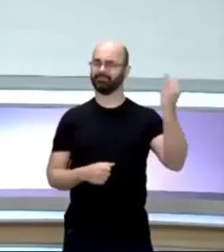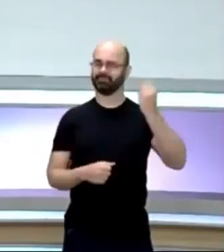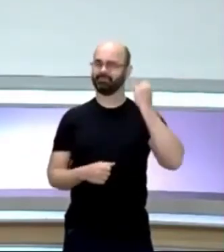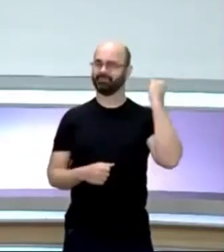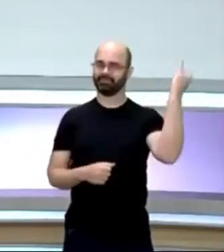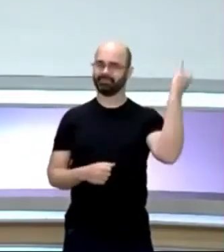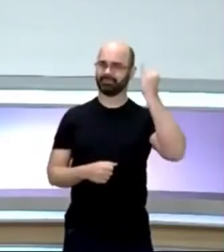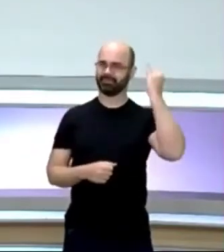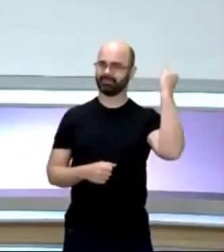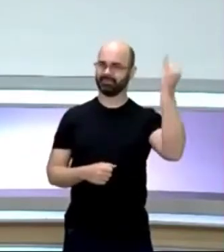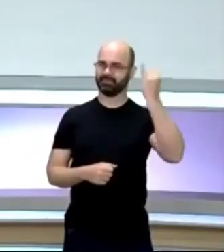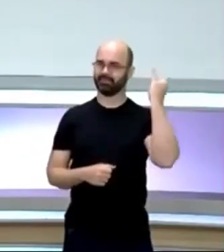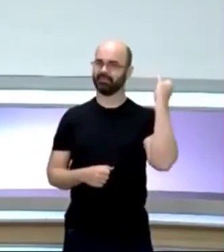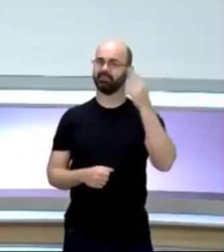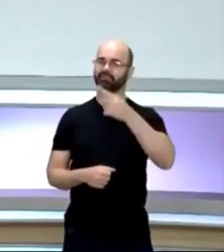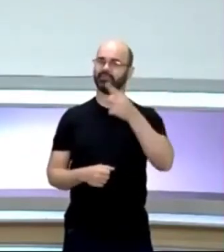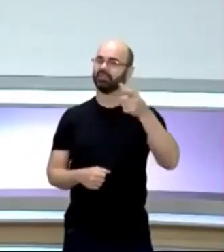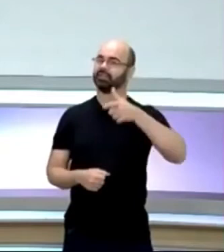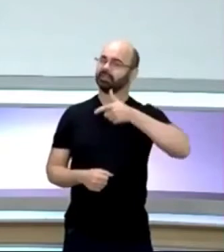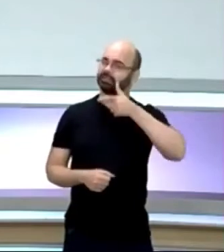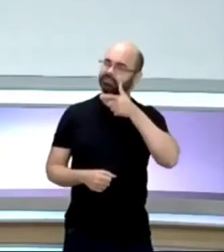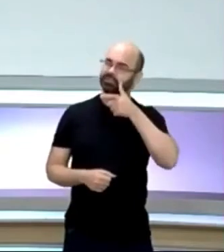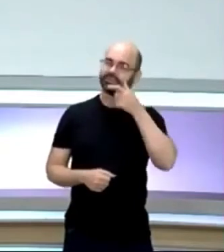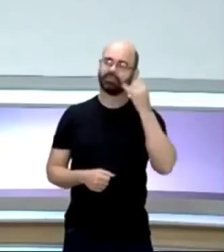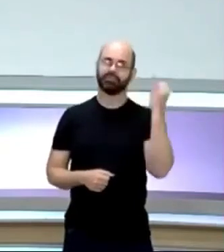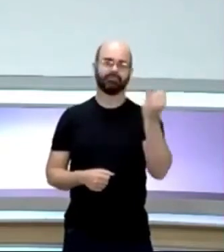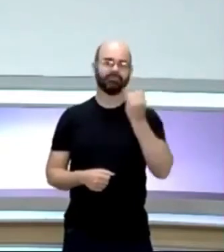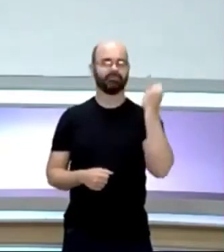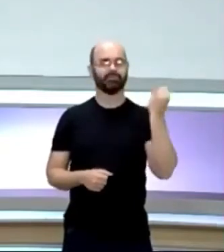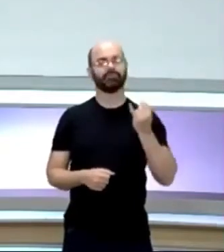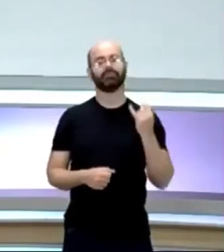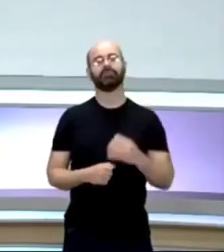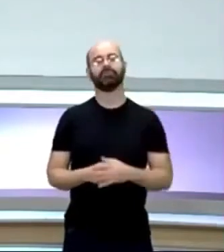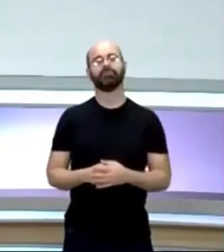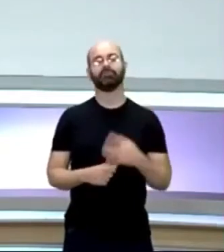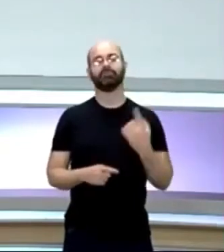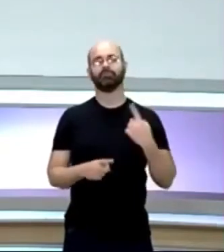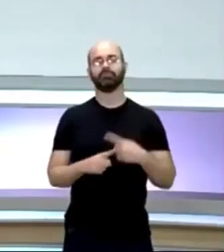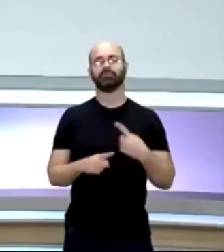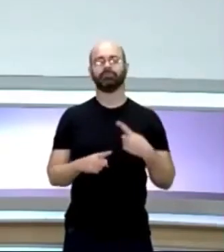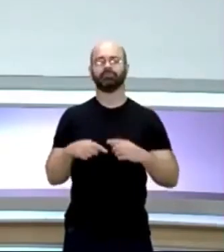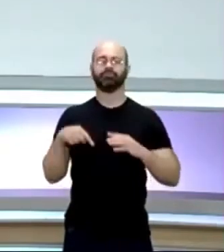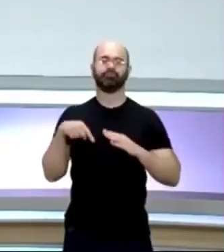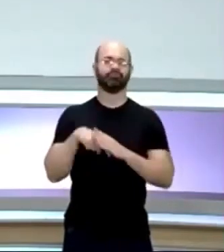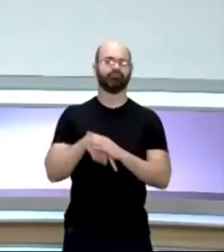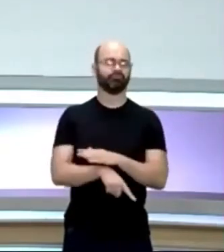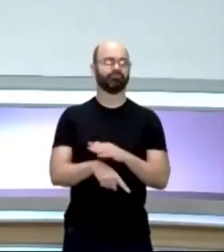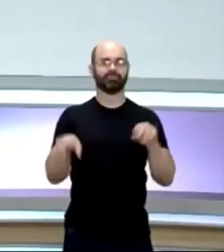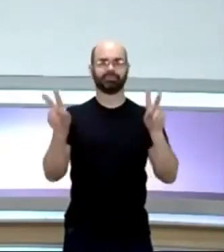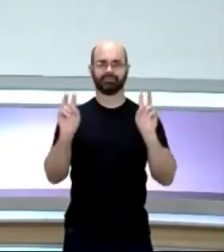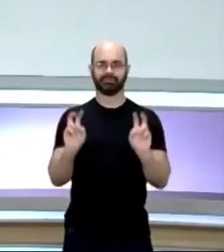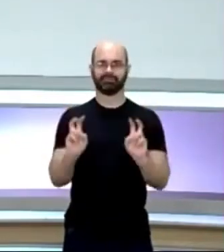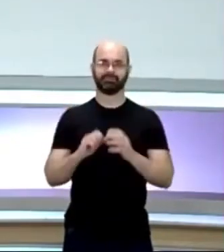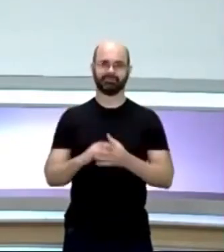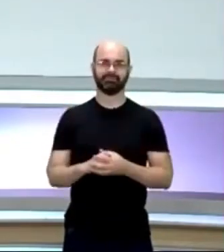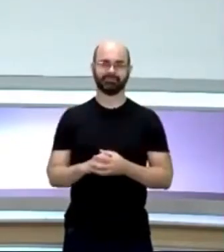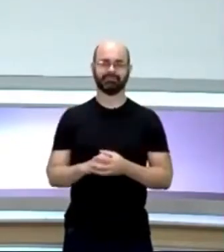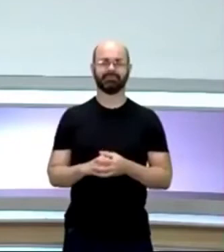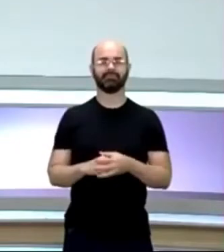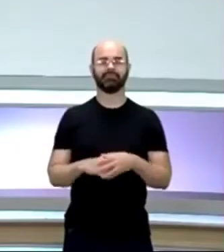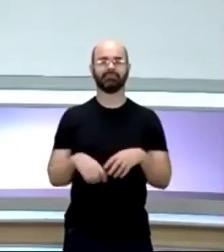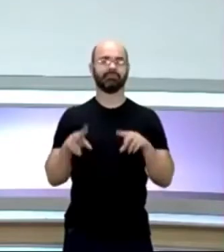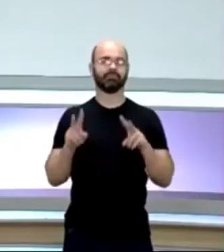né, de vocês estarem lá assistindo, né, porque tem, né, bastante aprofundamento desse tema. Então vai estar lá falando